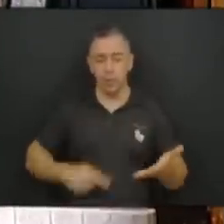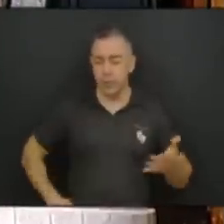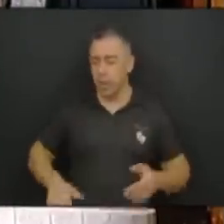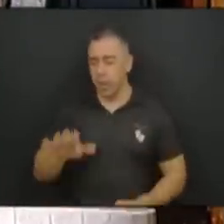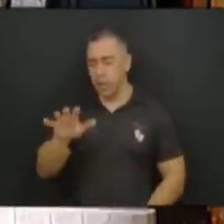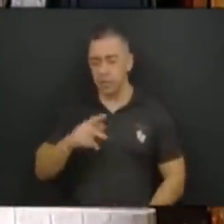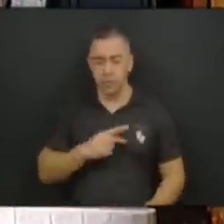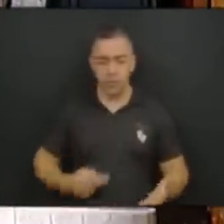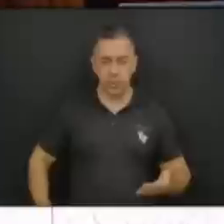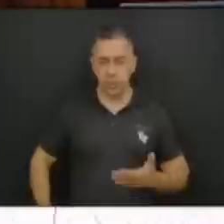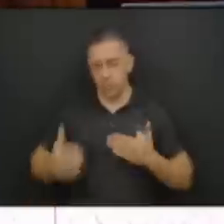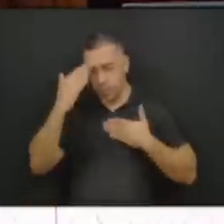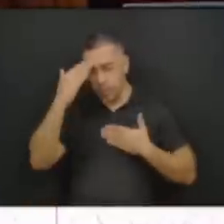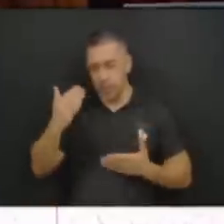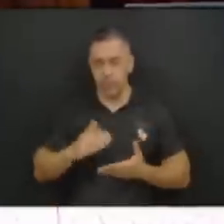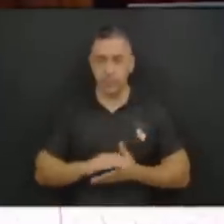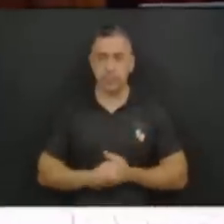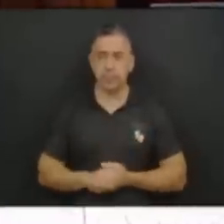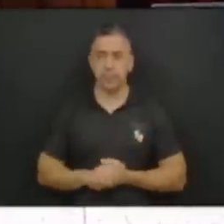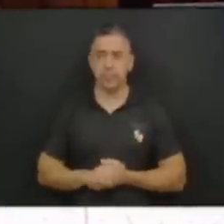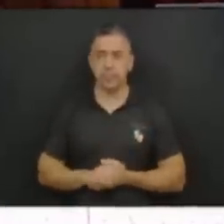era isso o senhor presidente obrigado